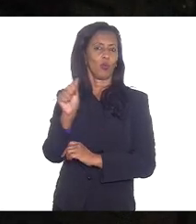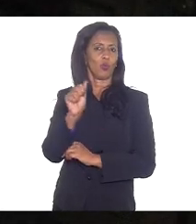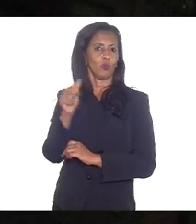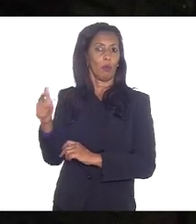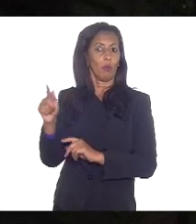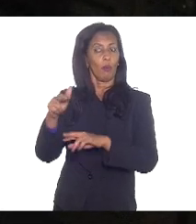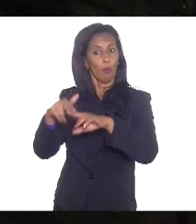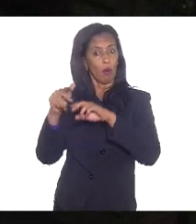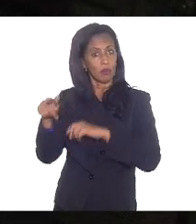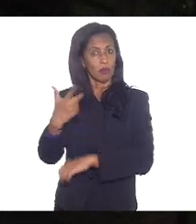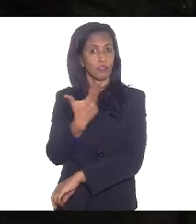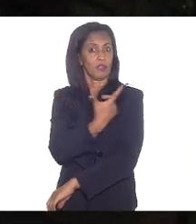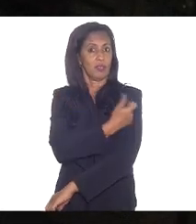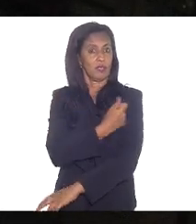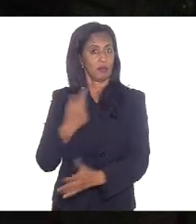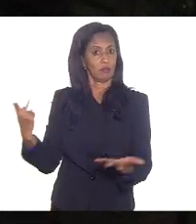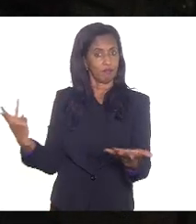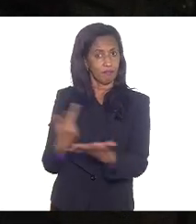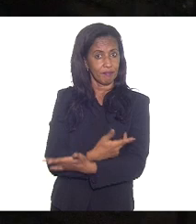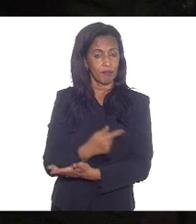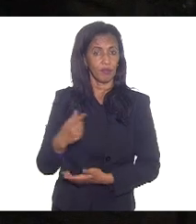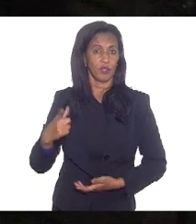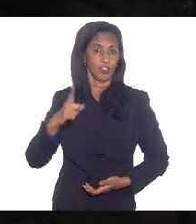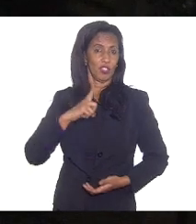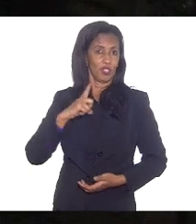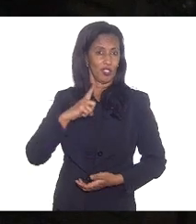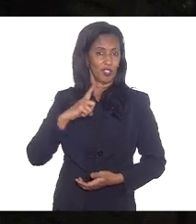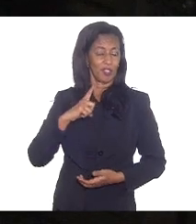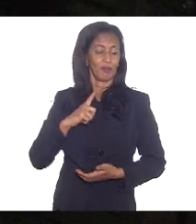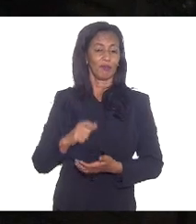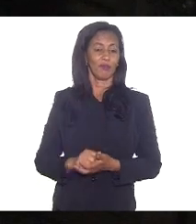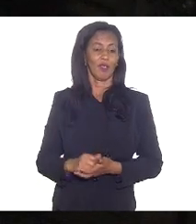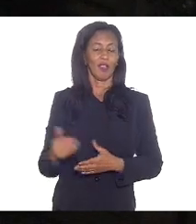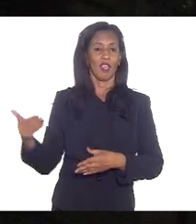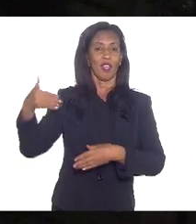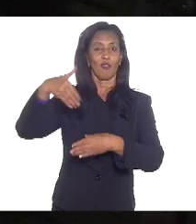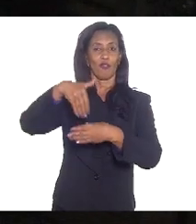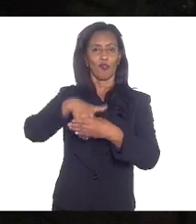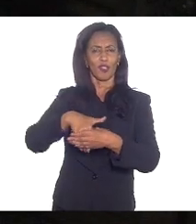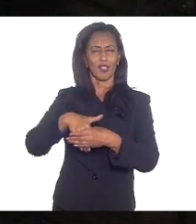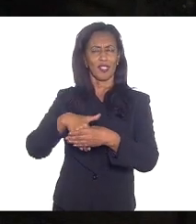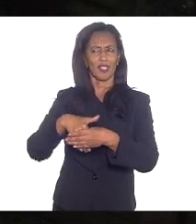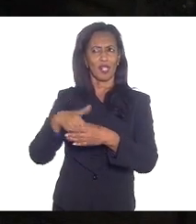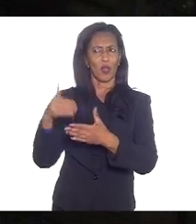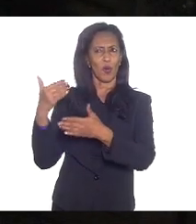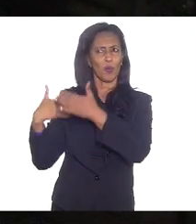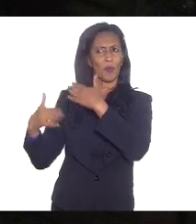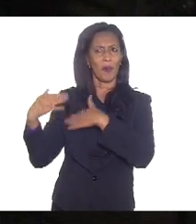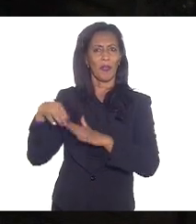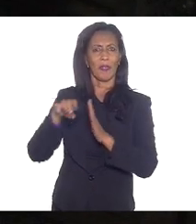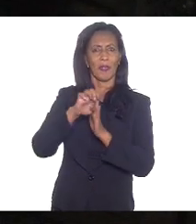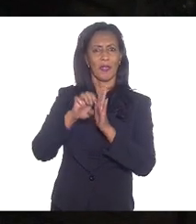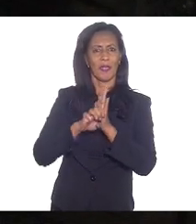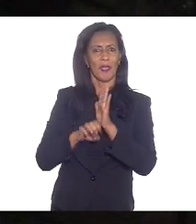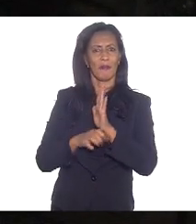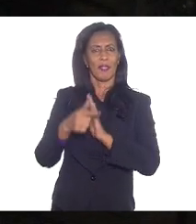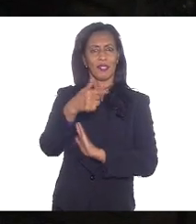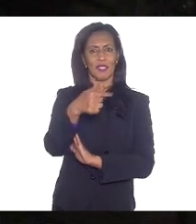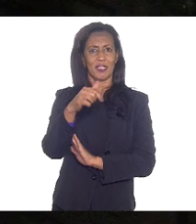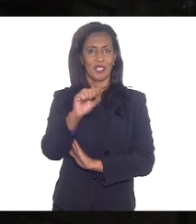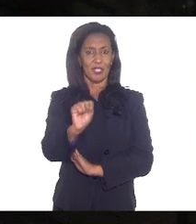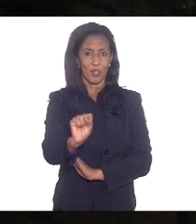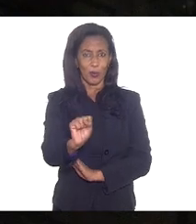dessa vacinação que aconteceu. Tivemos a votação há pouco tempo atrás da emenda constitucional